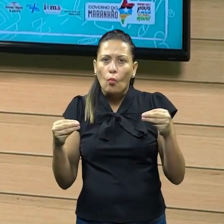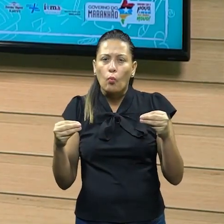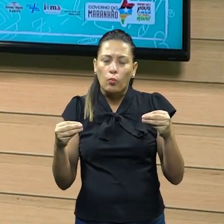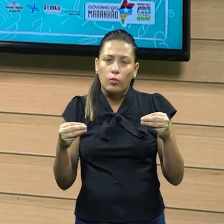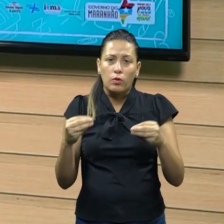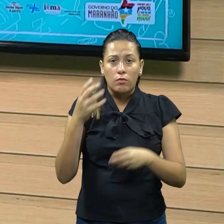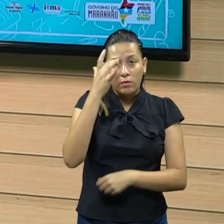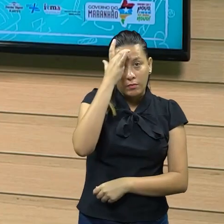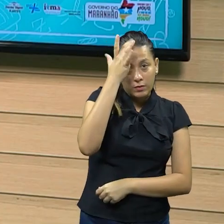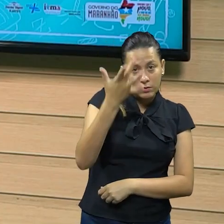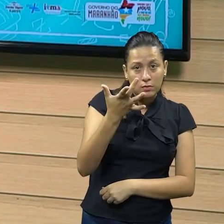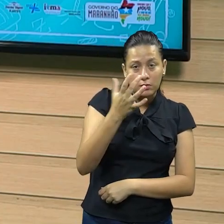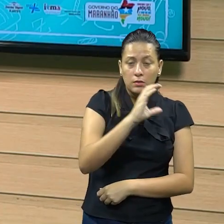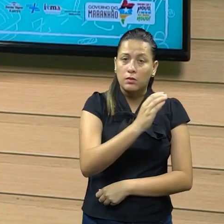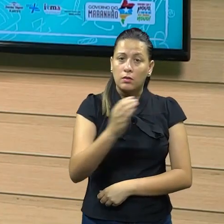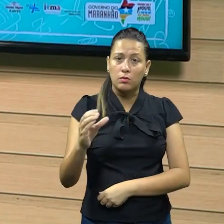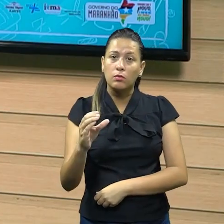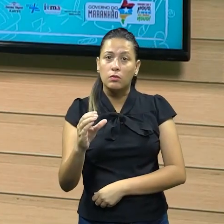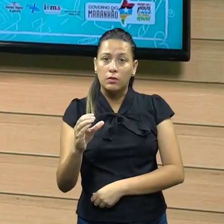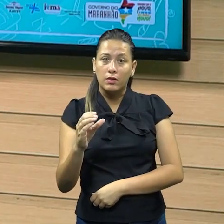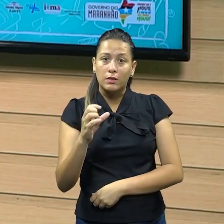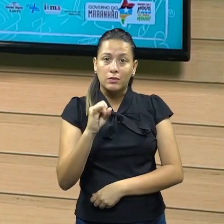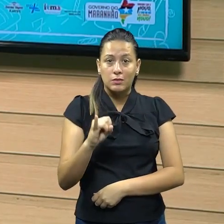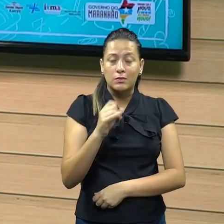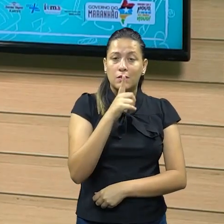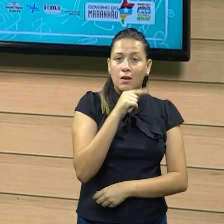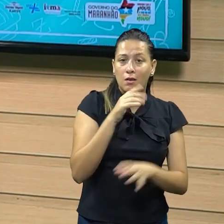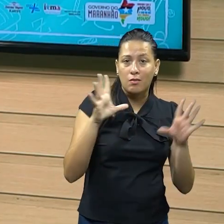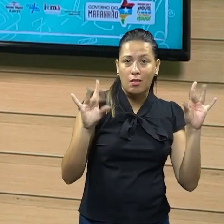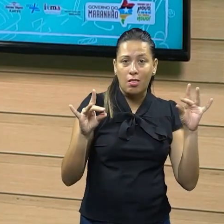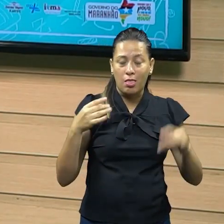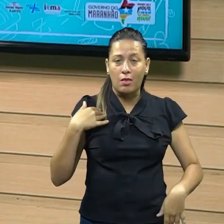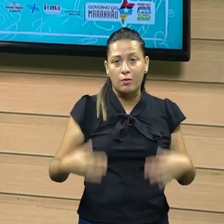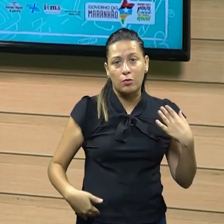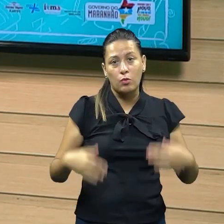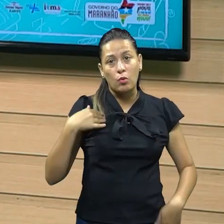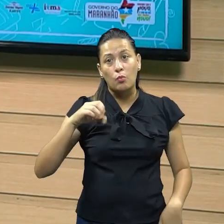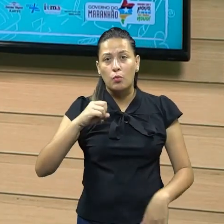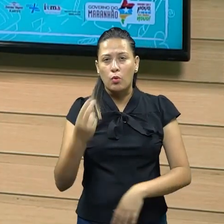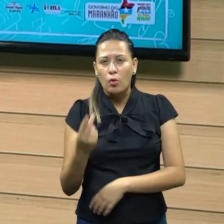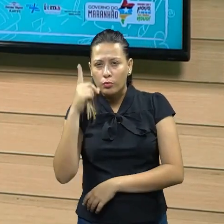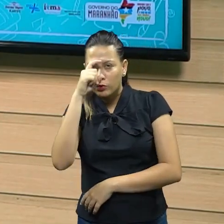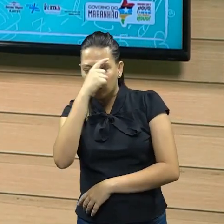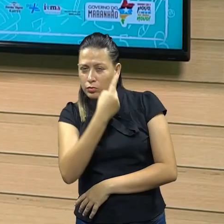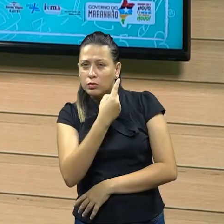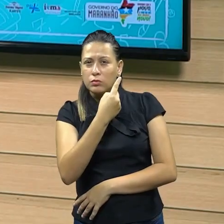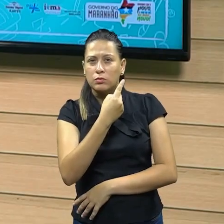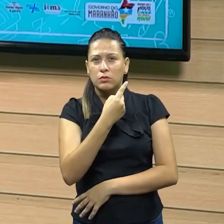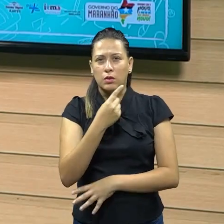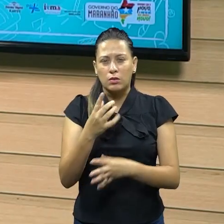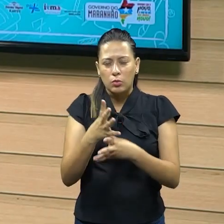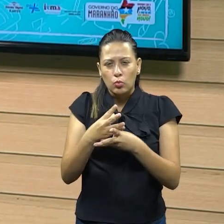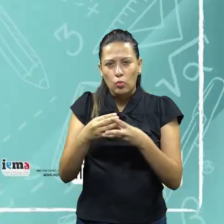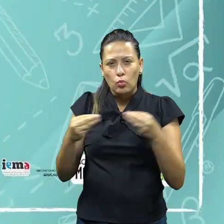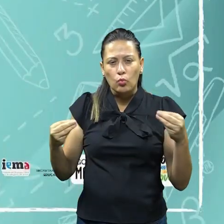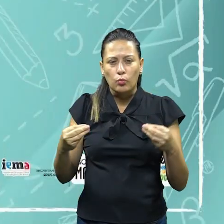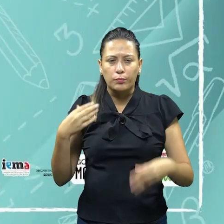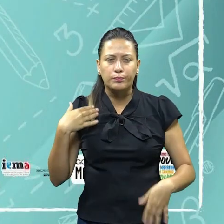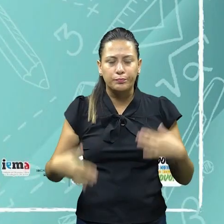vai facilitar, se ela estiver mais úmida, ou vai dificultar, se estiver mais seca, essa passagem de corrente